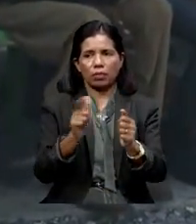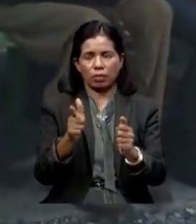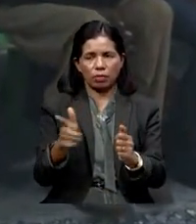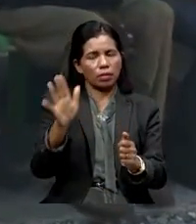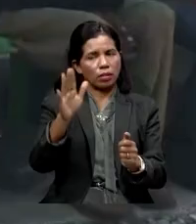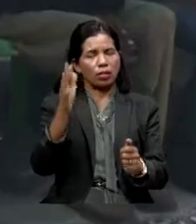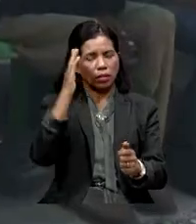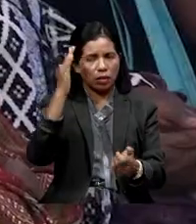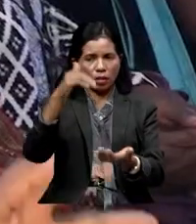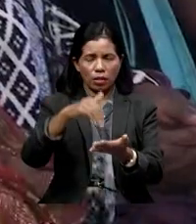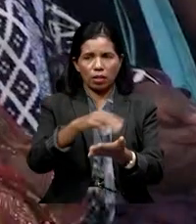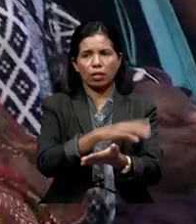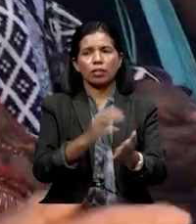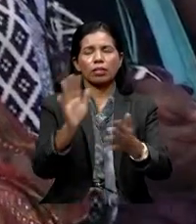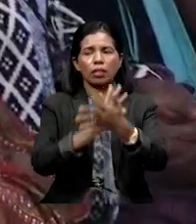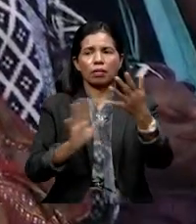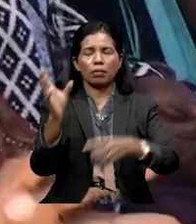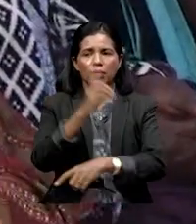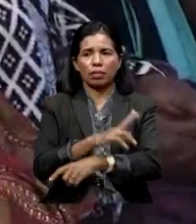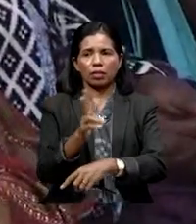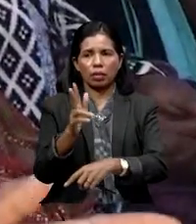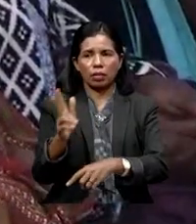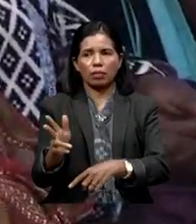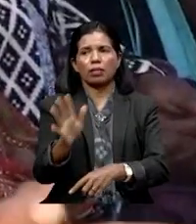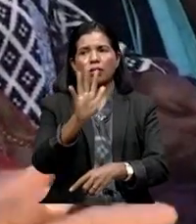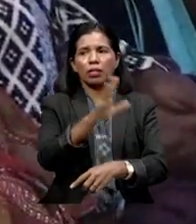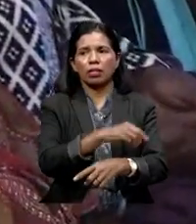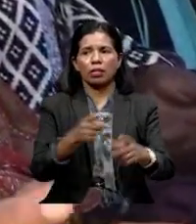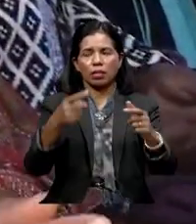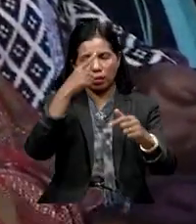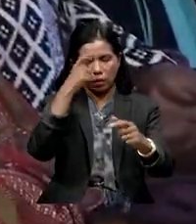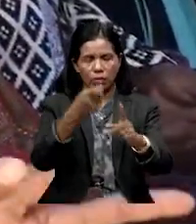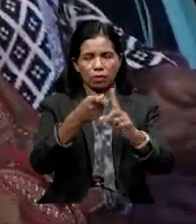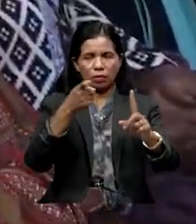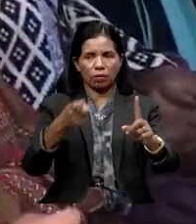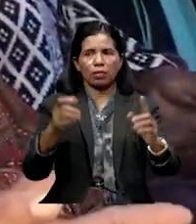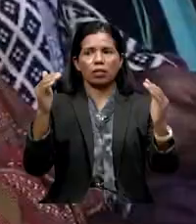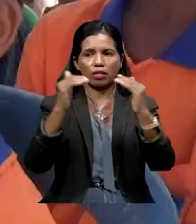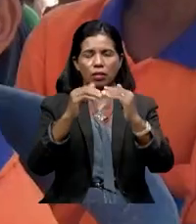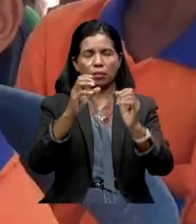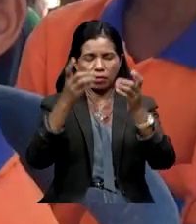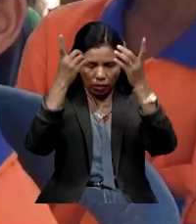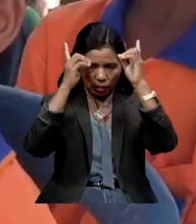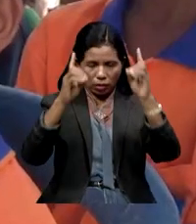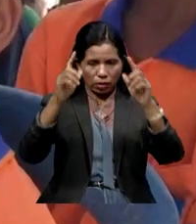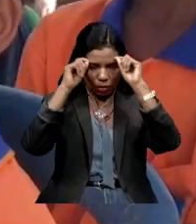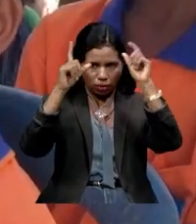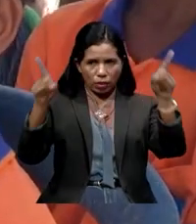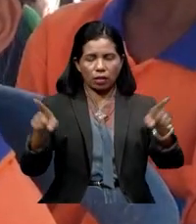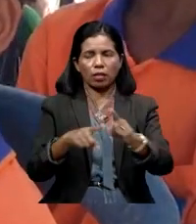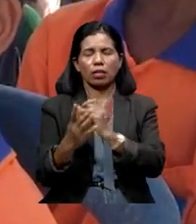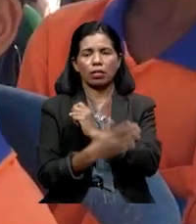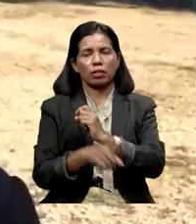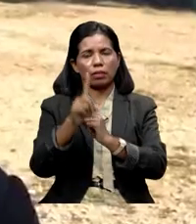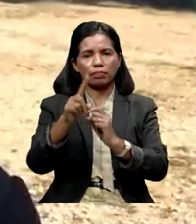halo reflexão hoje celebra loro consulta popular Badala Ronaldo Recen Lima, também lhe rusi consulta popular mas termina Timor-Leste sem inundar nação